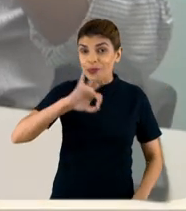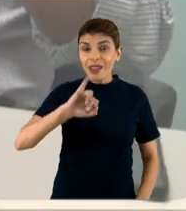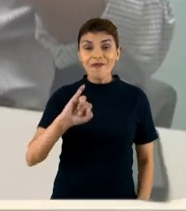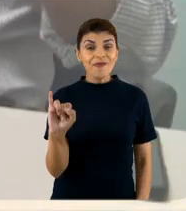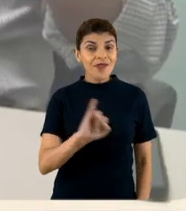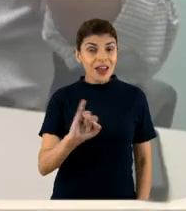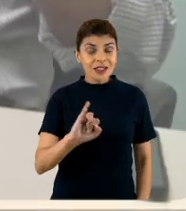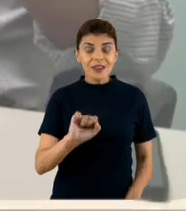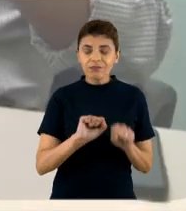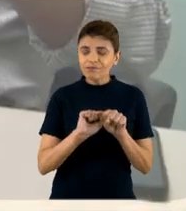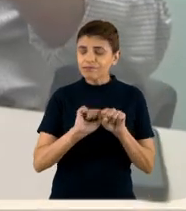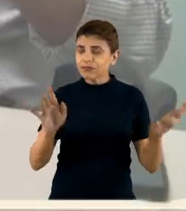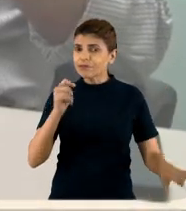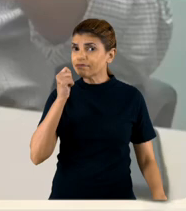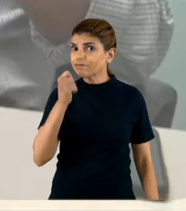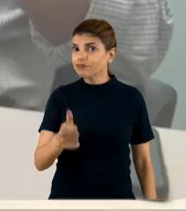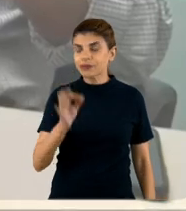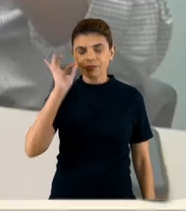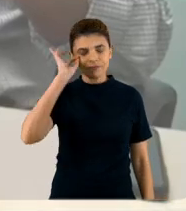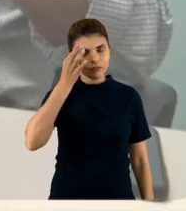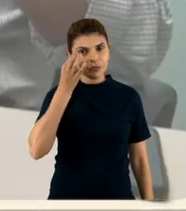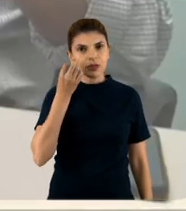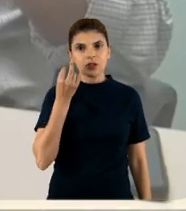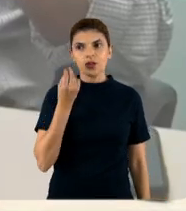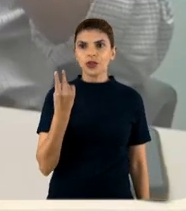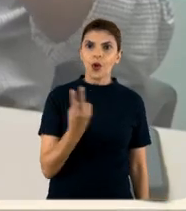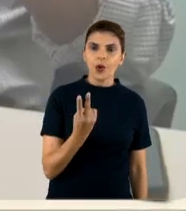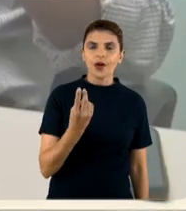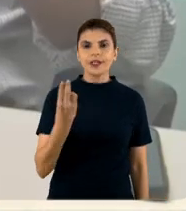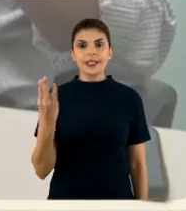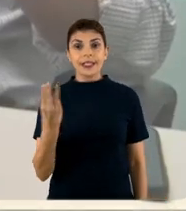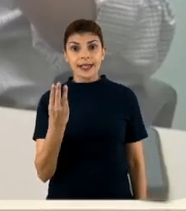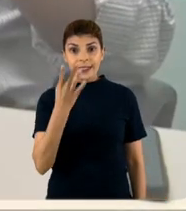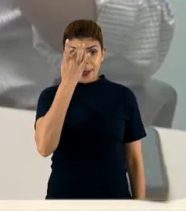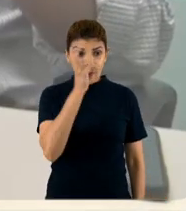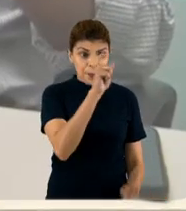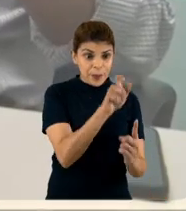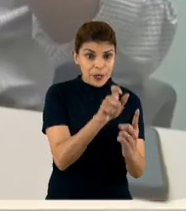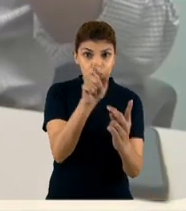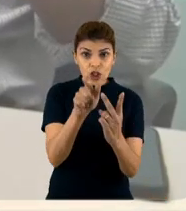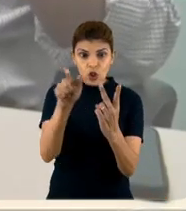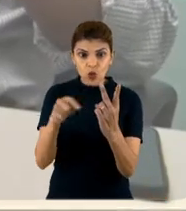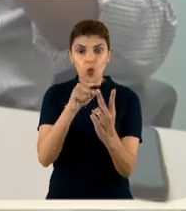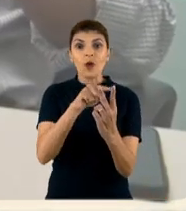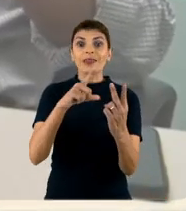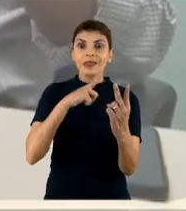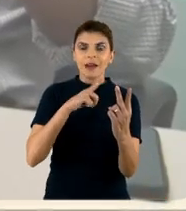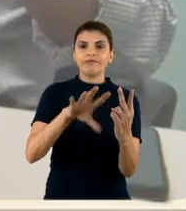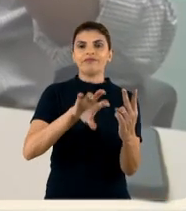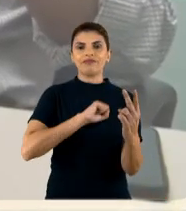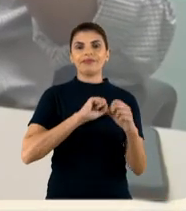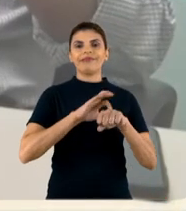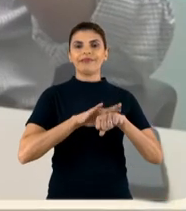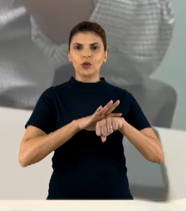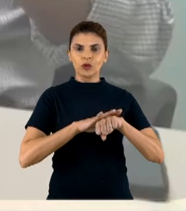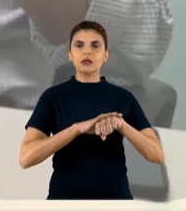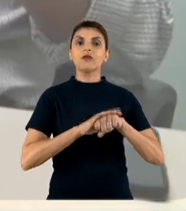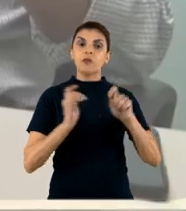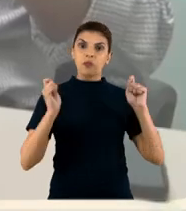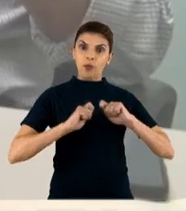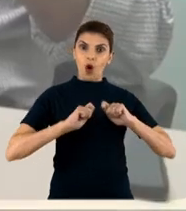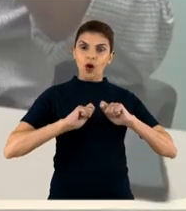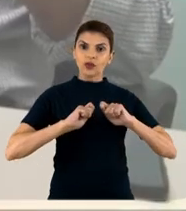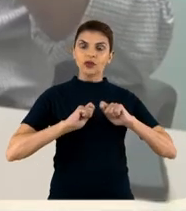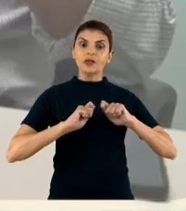de disseminação, uma taxa de infecção de suscetíveis em torno de 2 a 3. Né? Então, cada